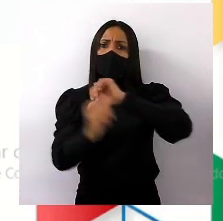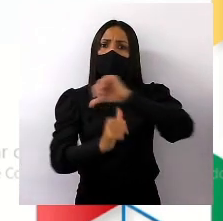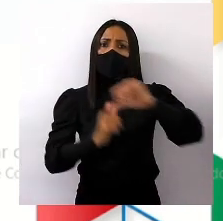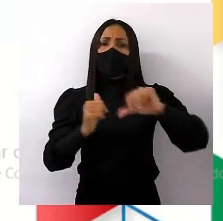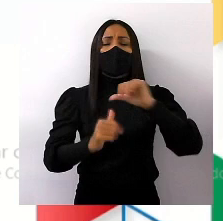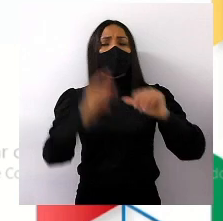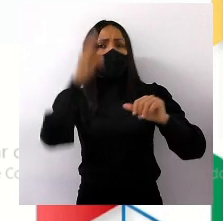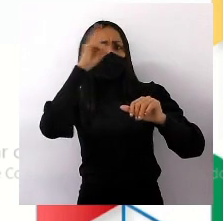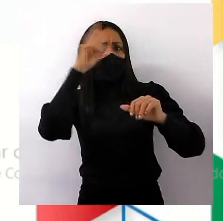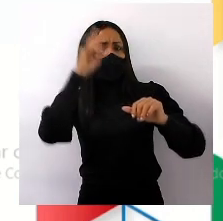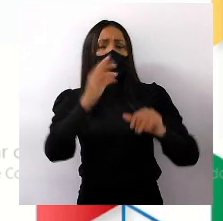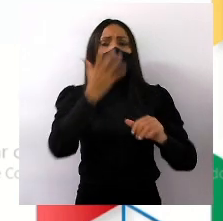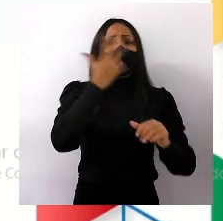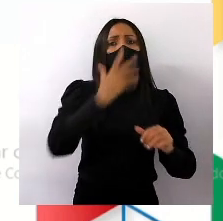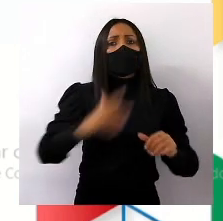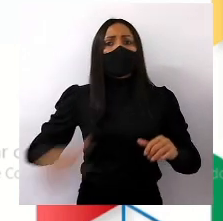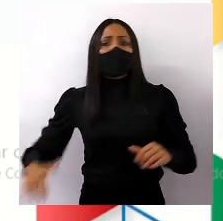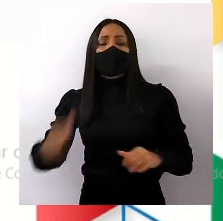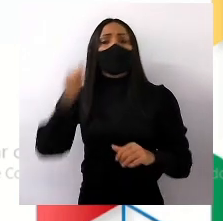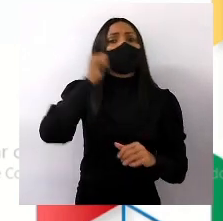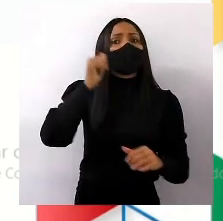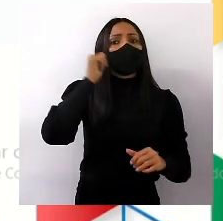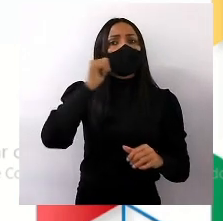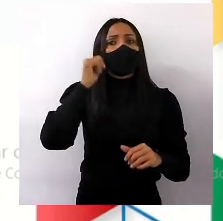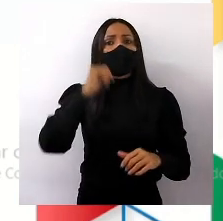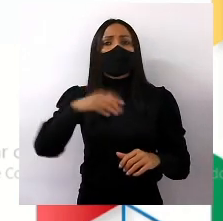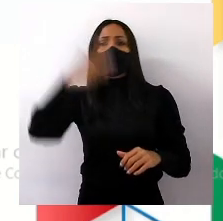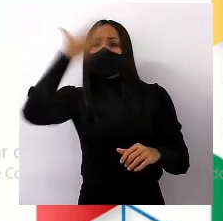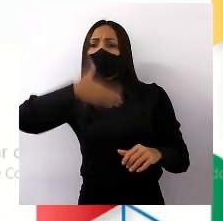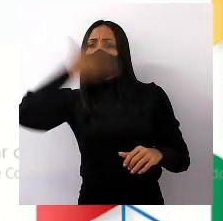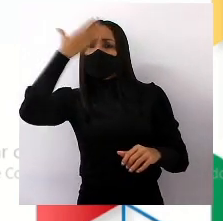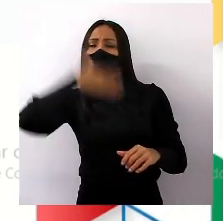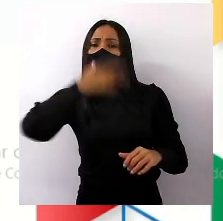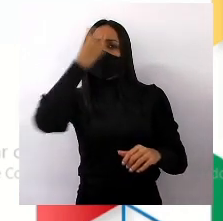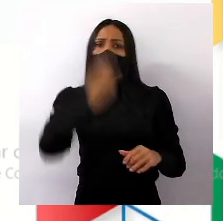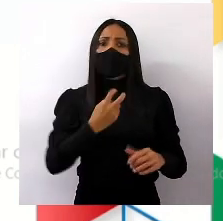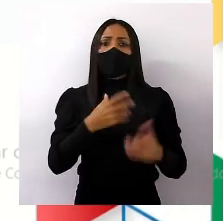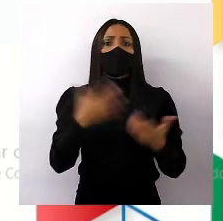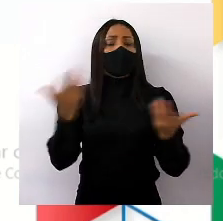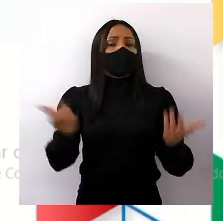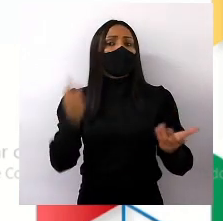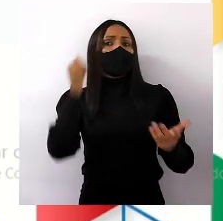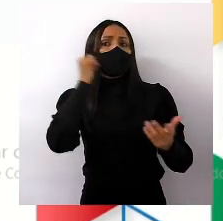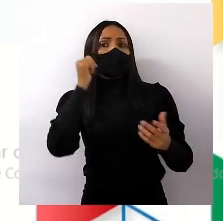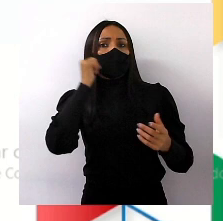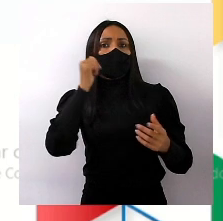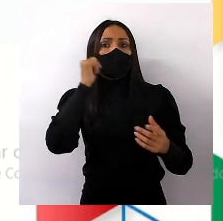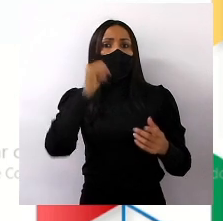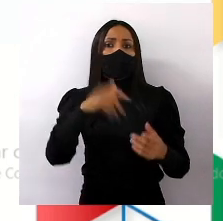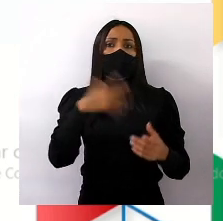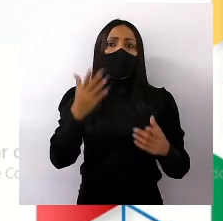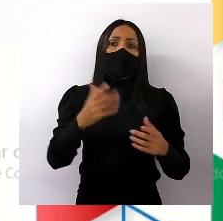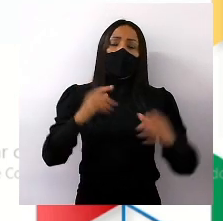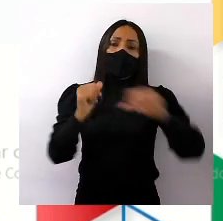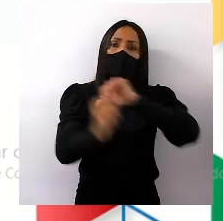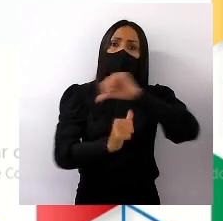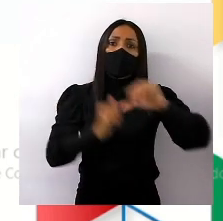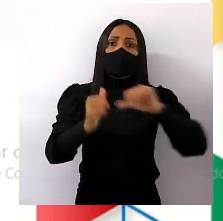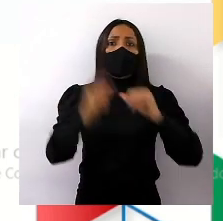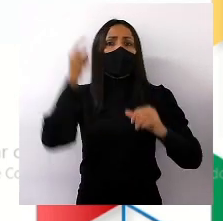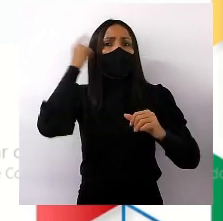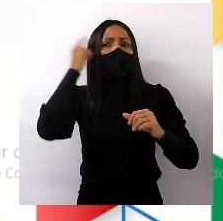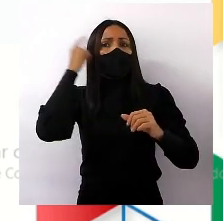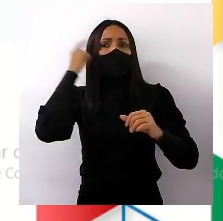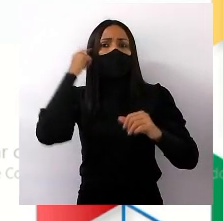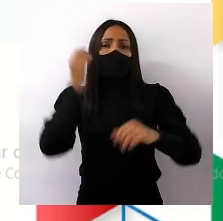telepáticas. Pensem nas meninas cegas, inexatas. Pensem nas mulheres rotas, alteradas. Pensem nas